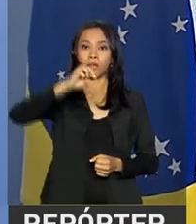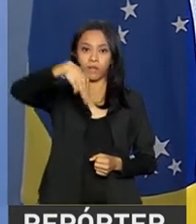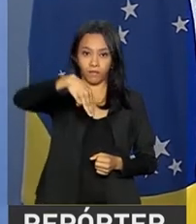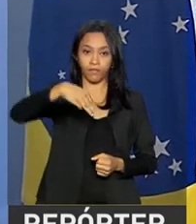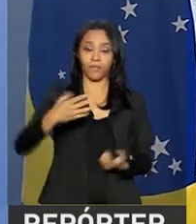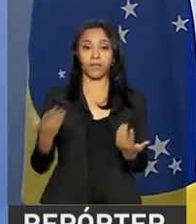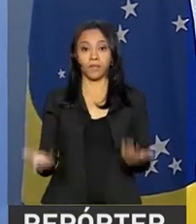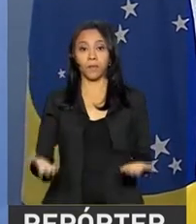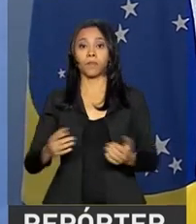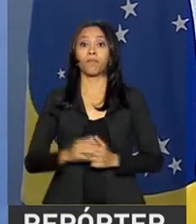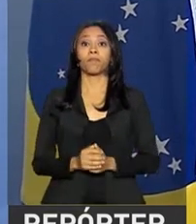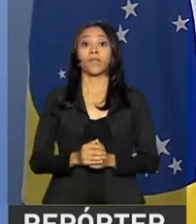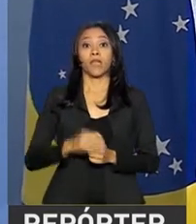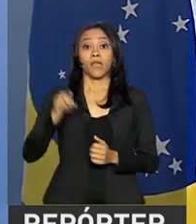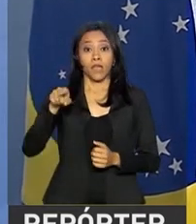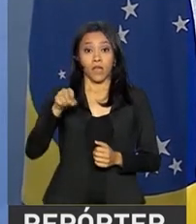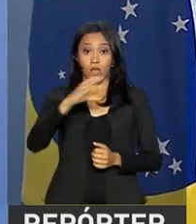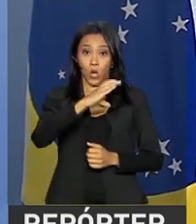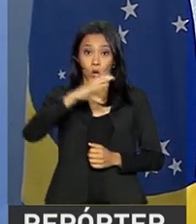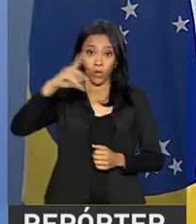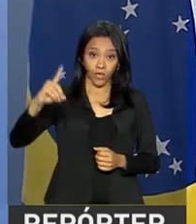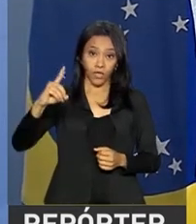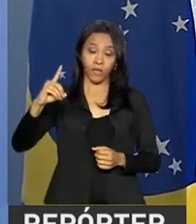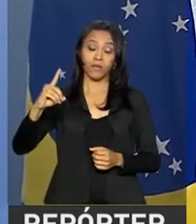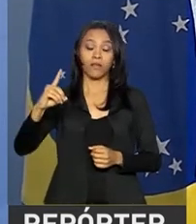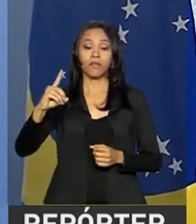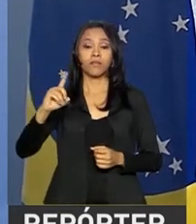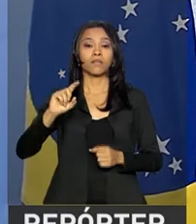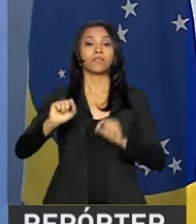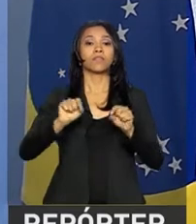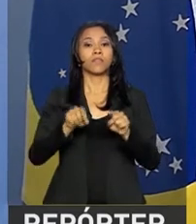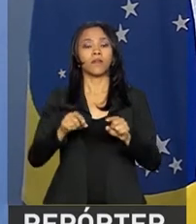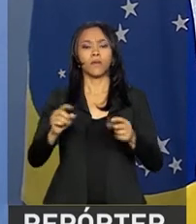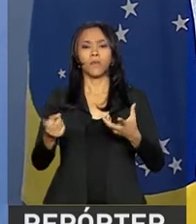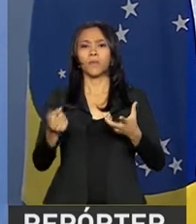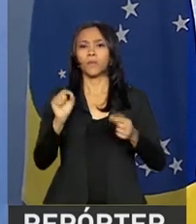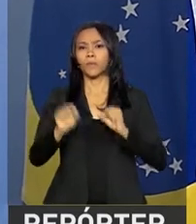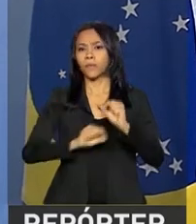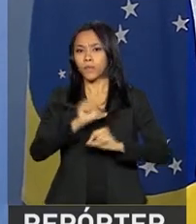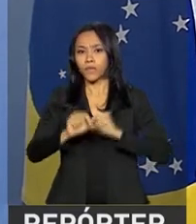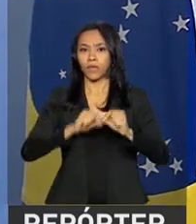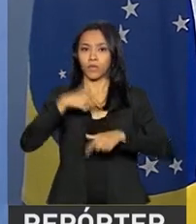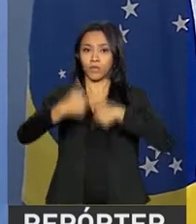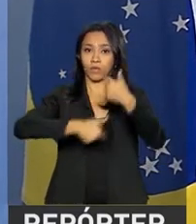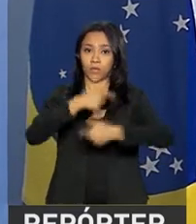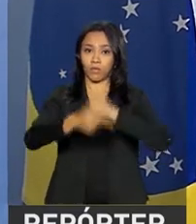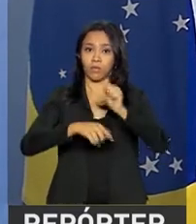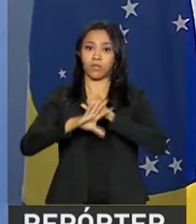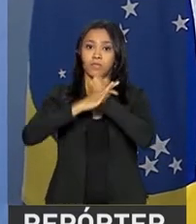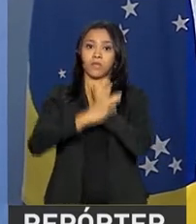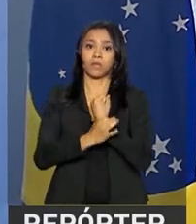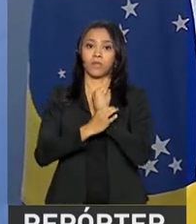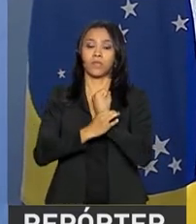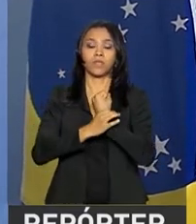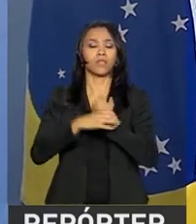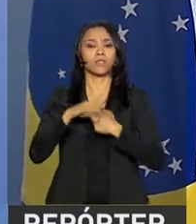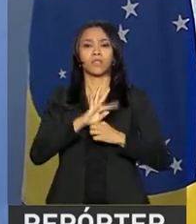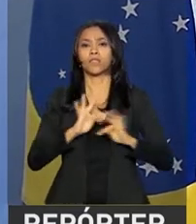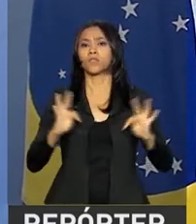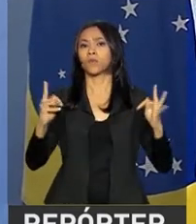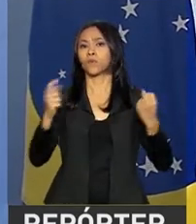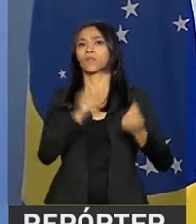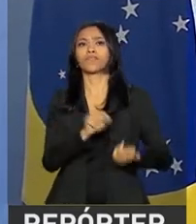pública coordenará e promoverá a integração dos serviços de segurança pública em todo o território